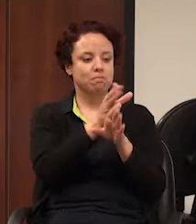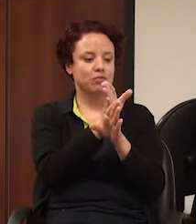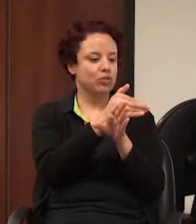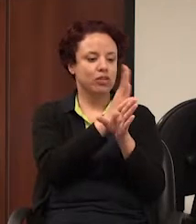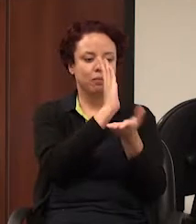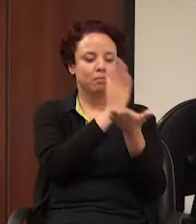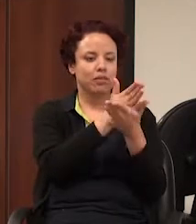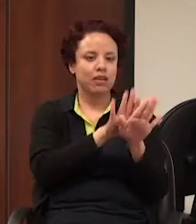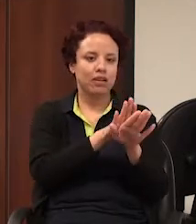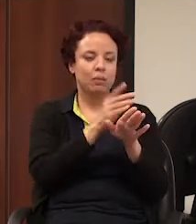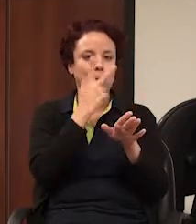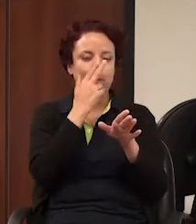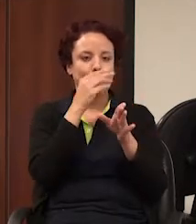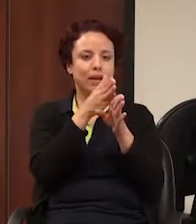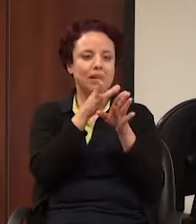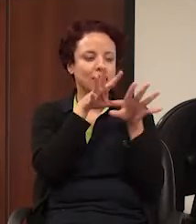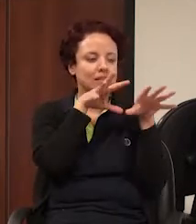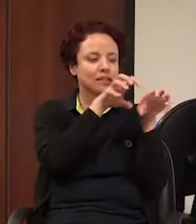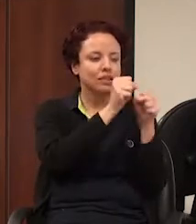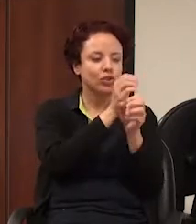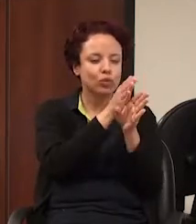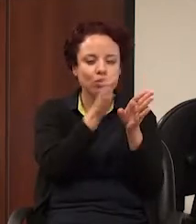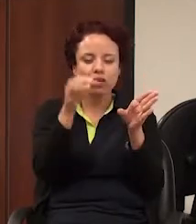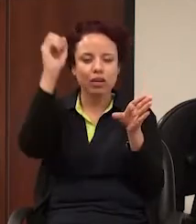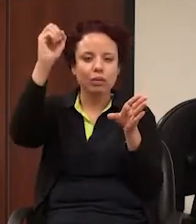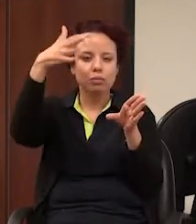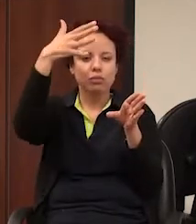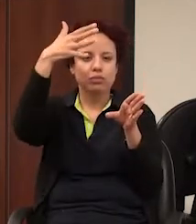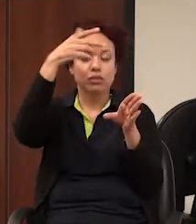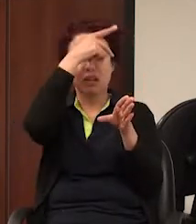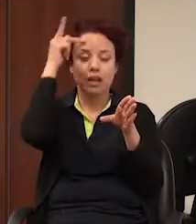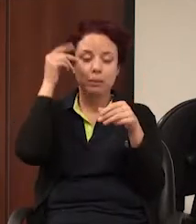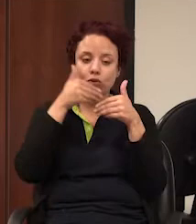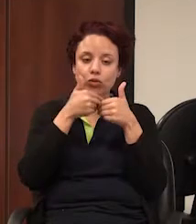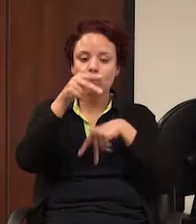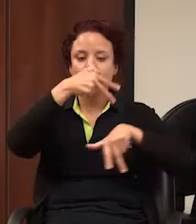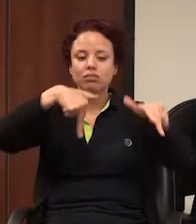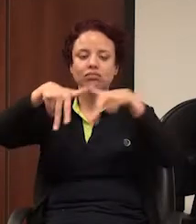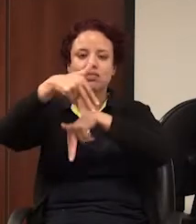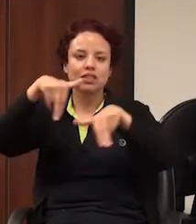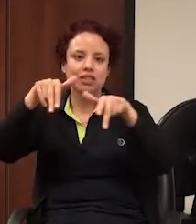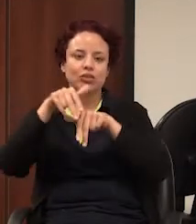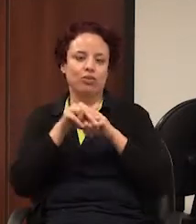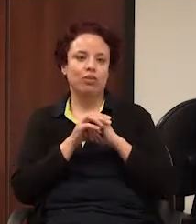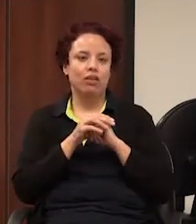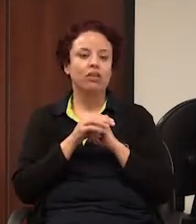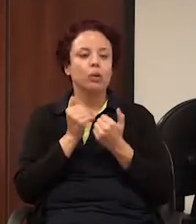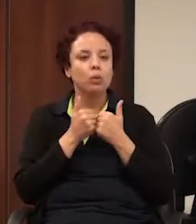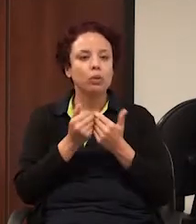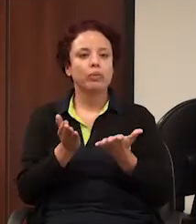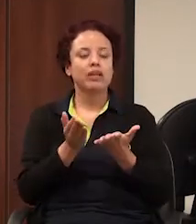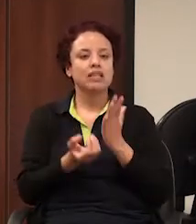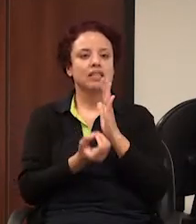assim, acendem a luz. Elas saem para o mundo, elas passam a ser vistas, são começar, começa-se a formar